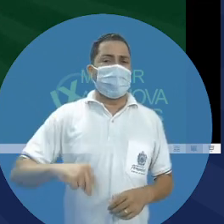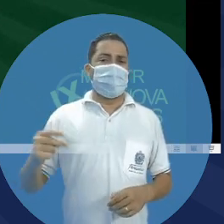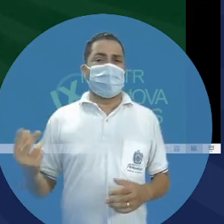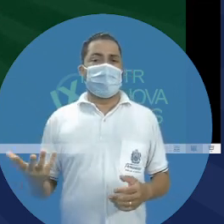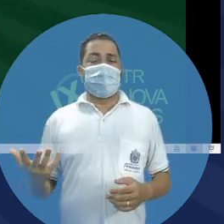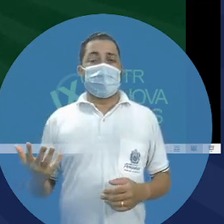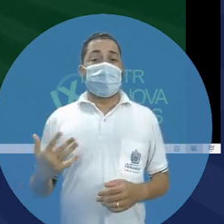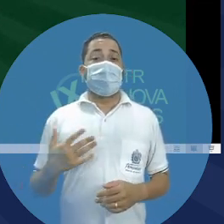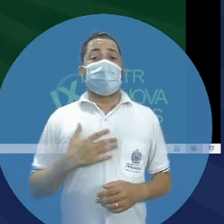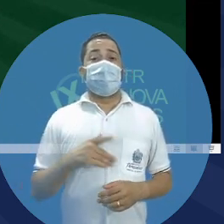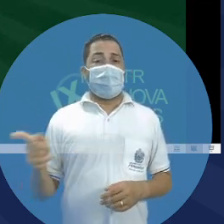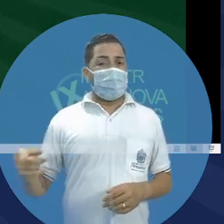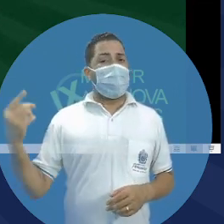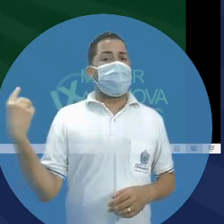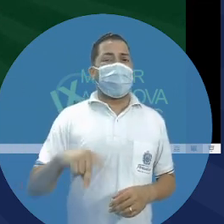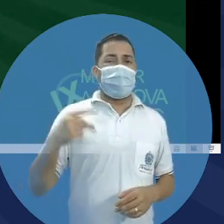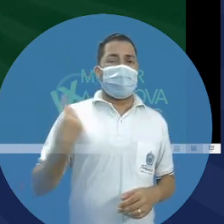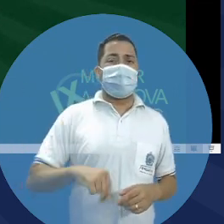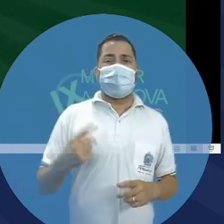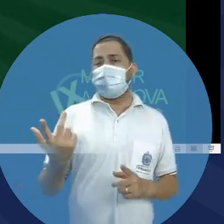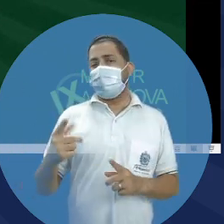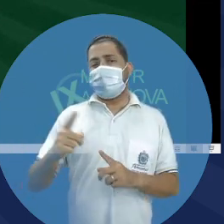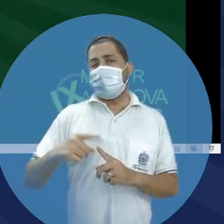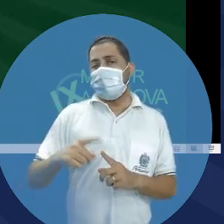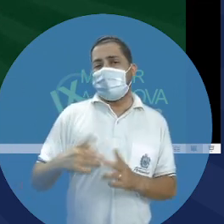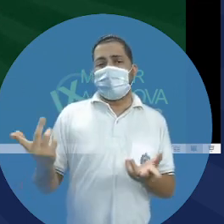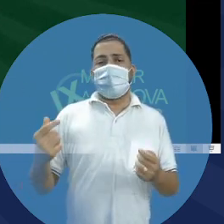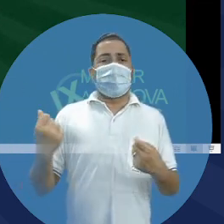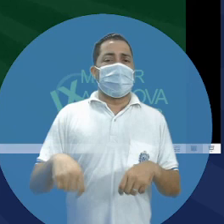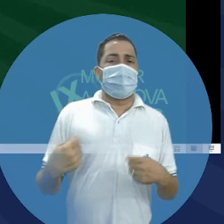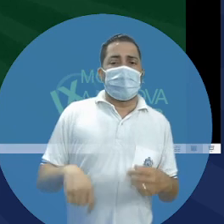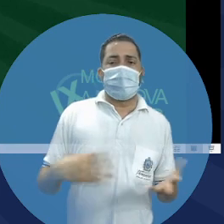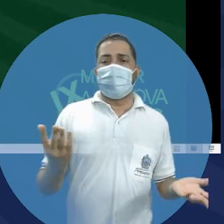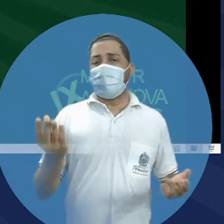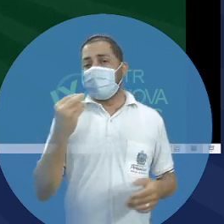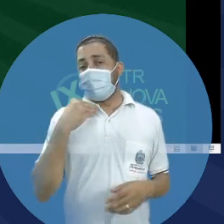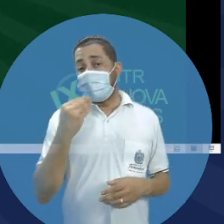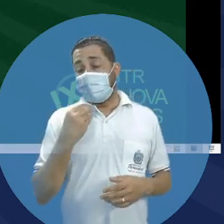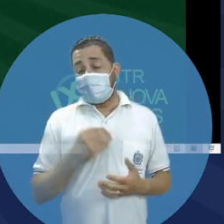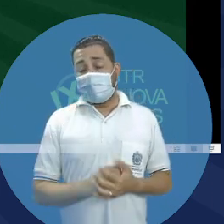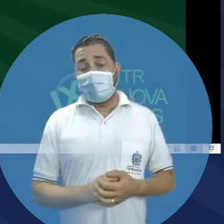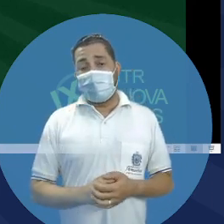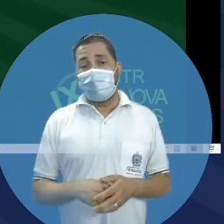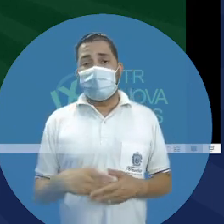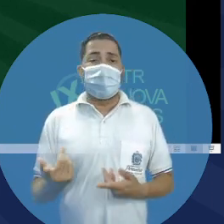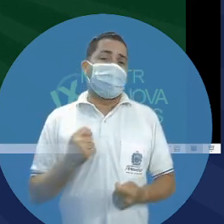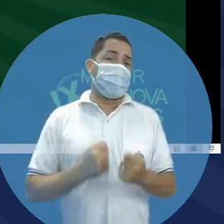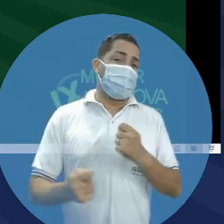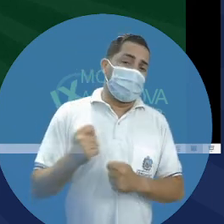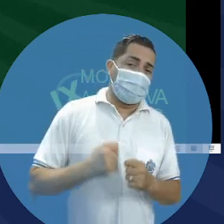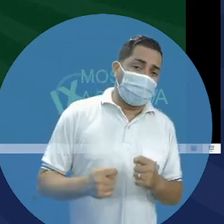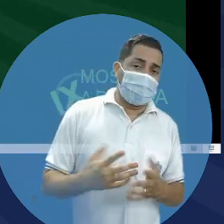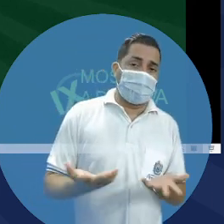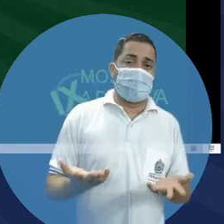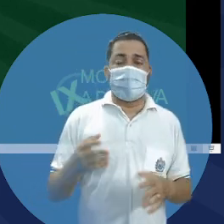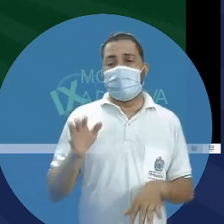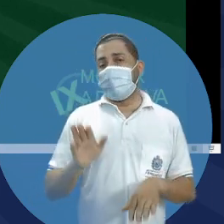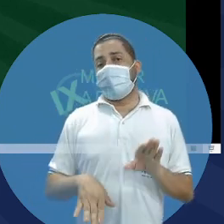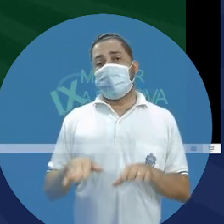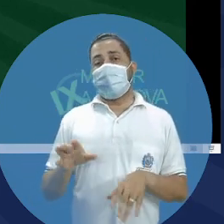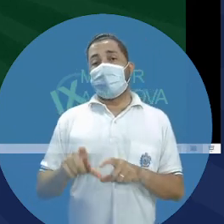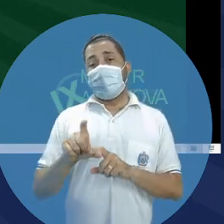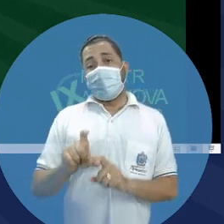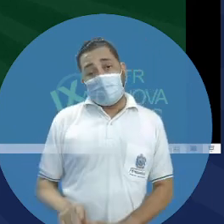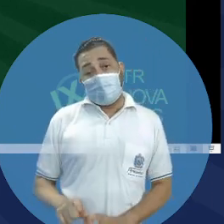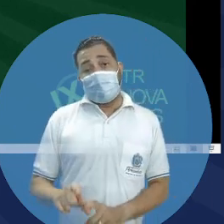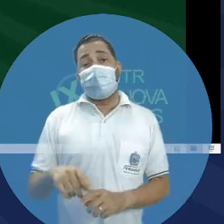apanham por algum tipo de necessidade ou fragilidade, seja ela econômica, por depender 100% do seu companheiro,